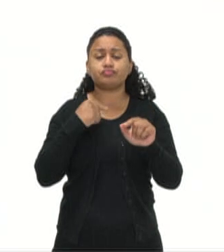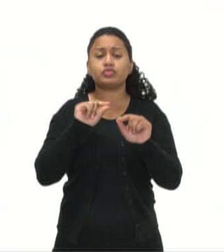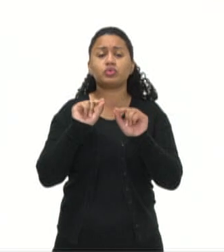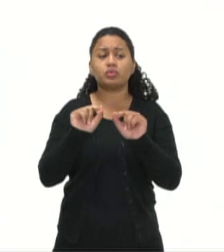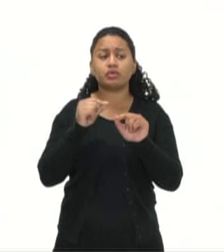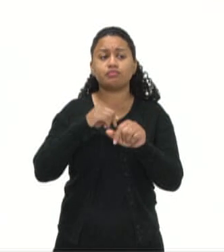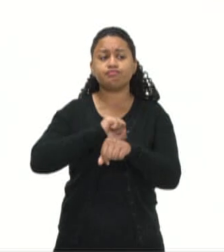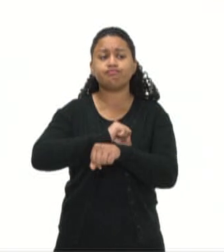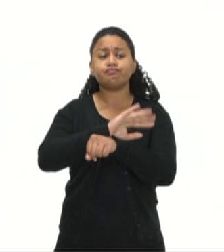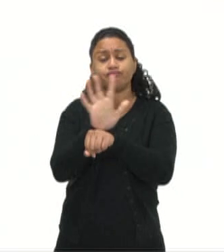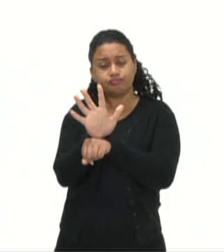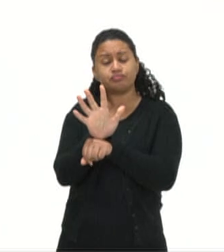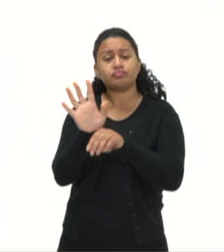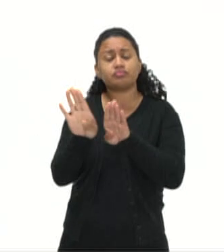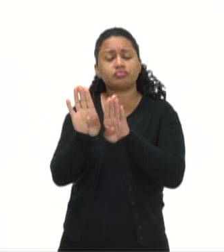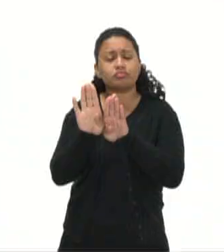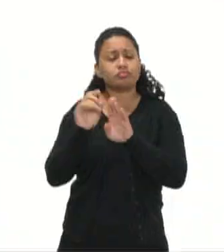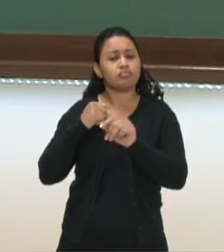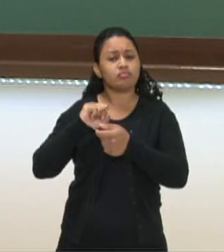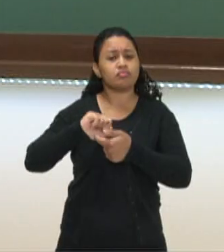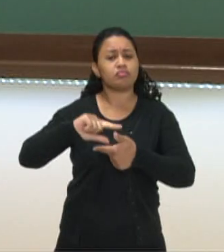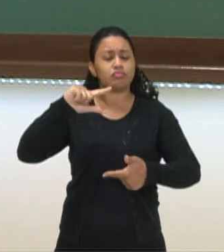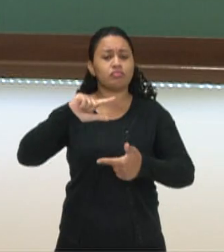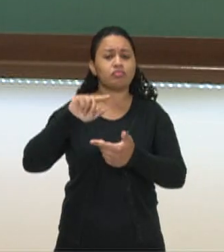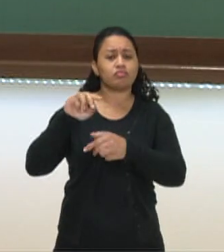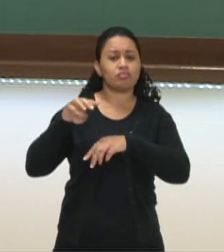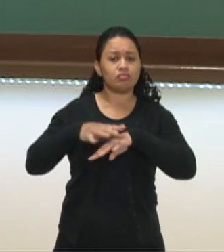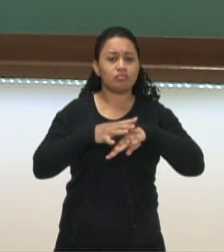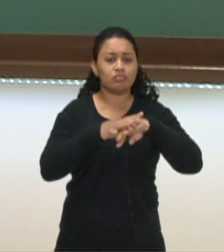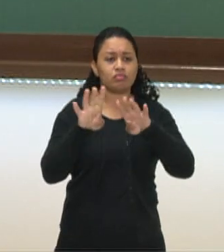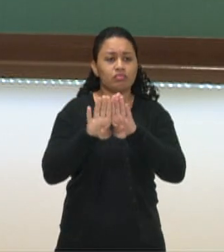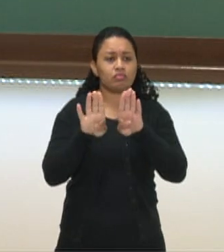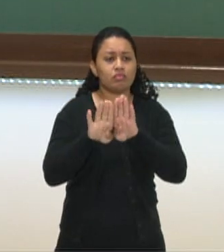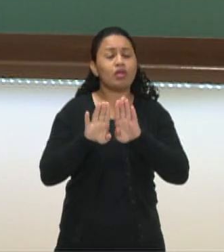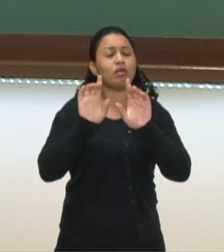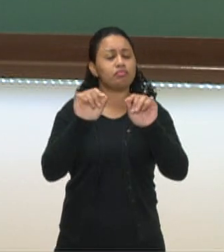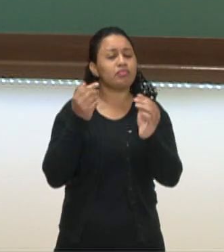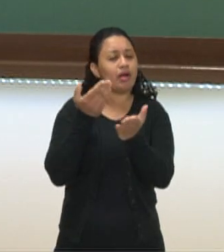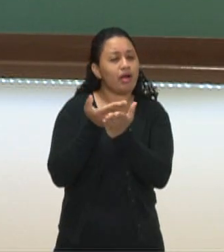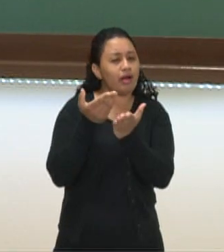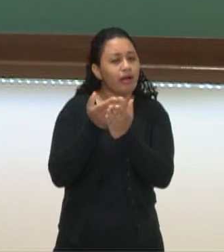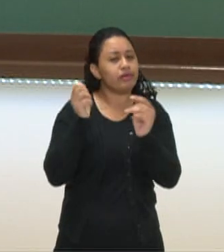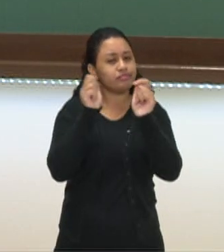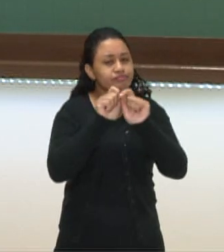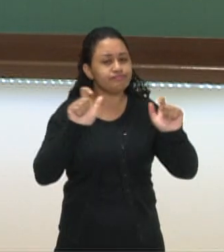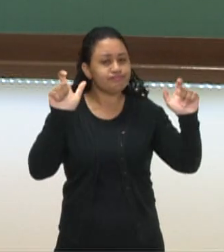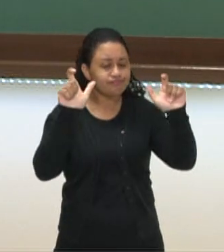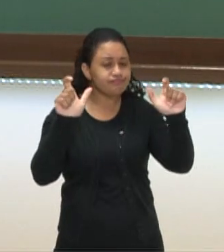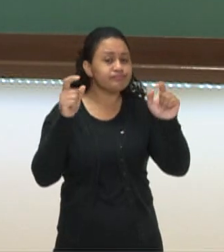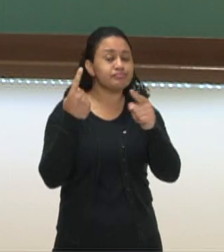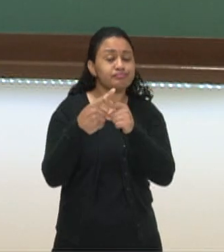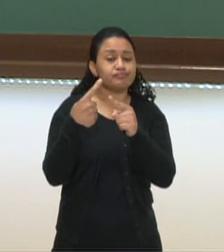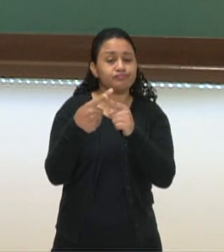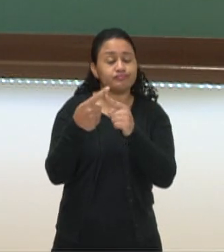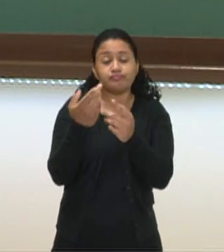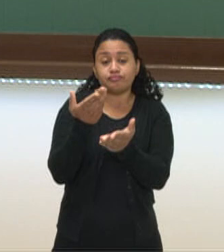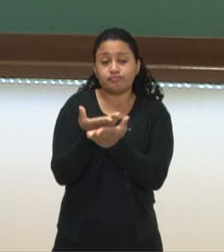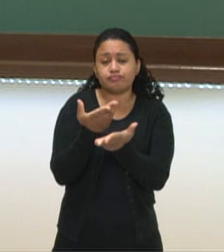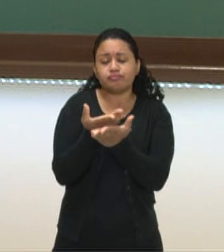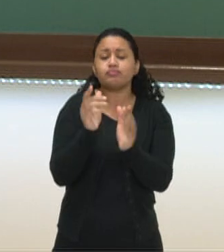abstracionismo geométrico. Eu vou pedir uma coisa para vocês. Tome uma atenção nessa aula, porque é uma coisa que muita